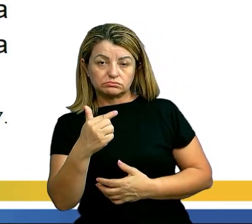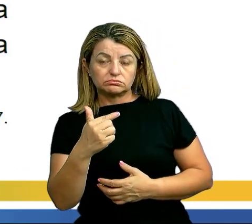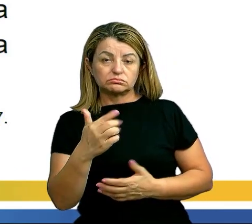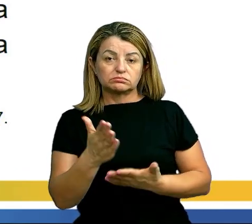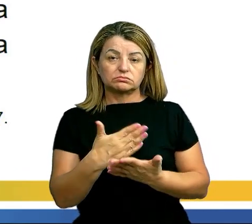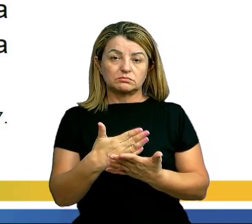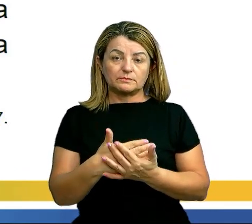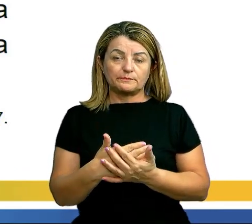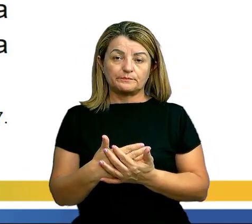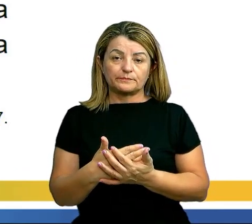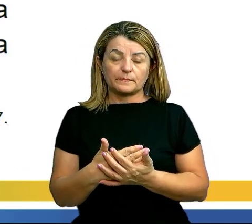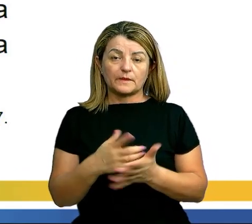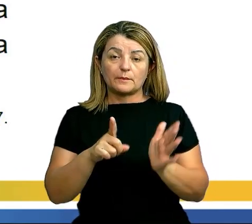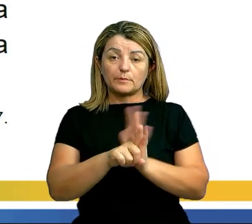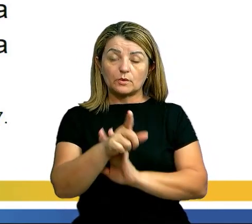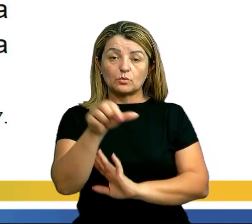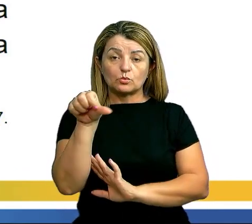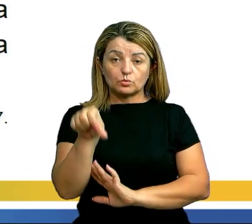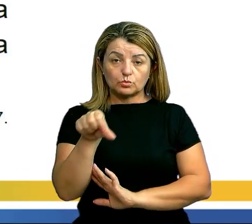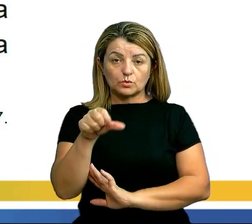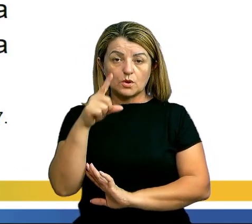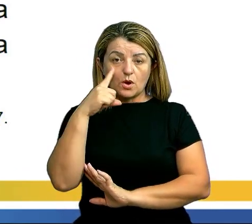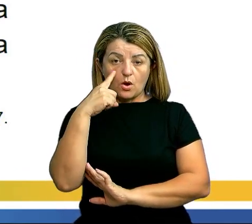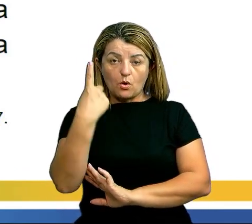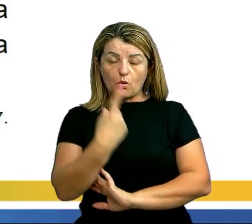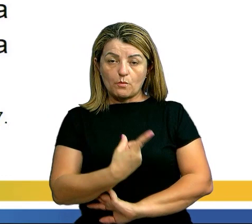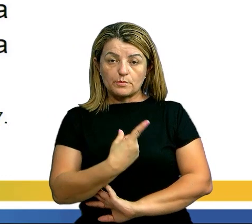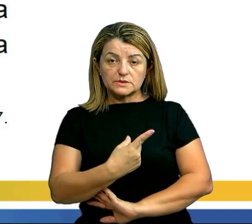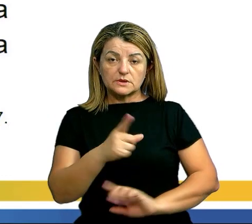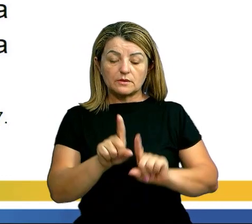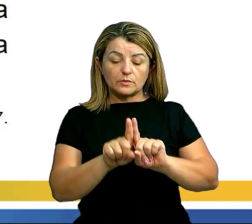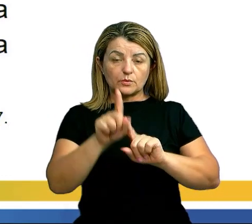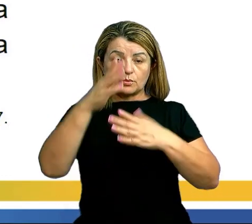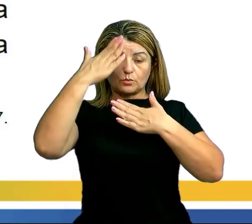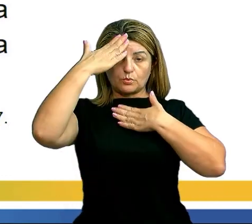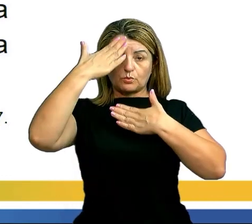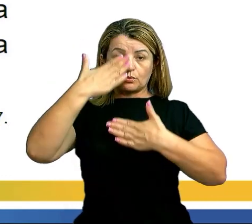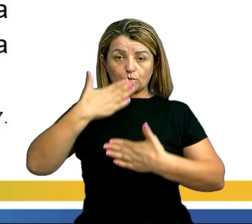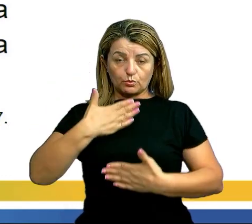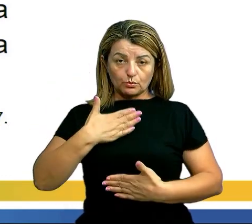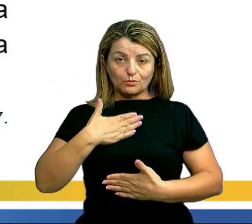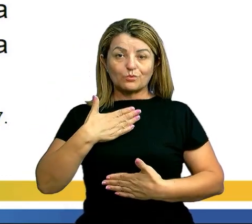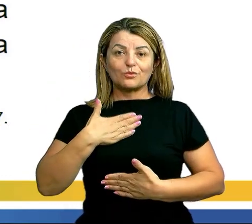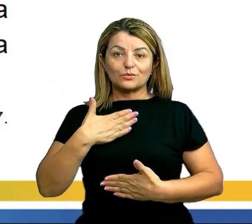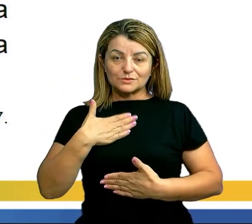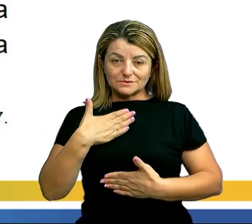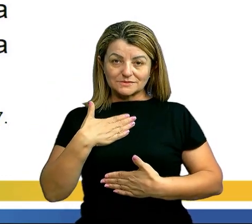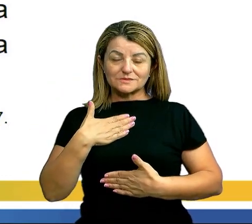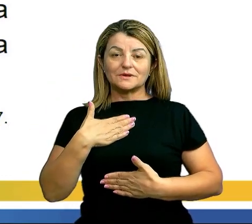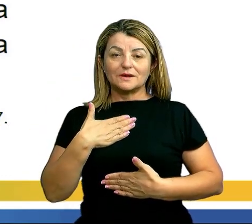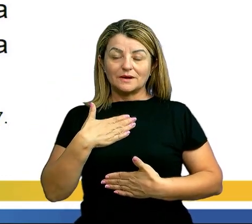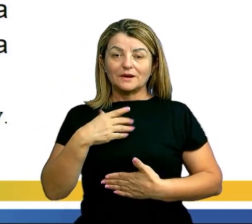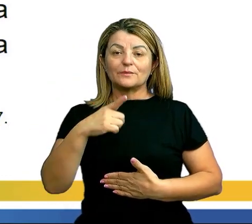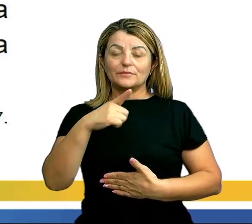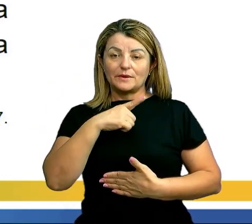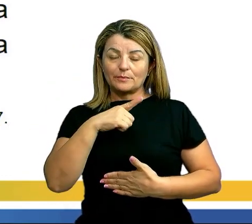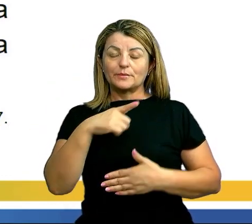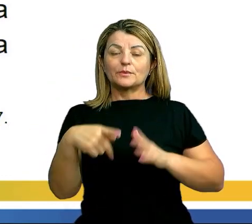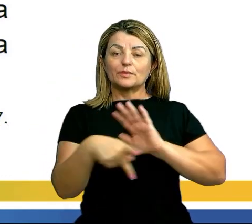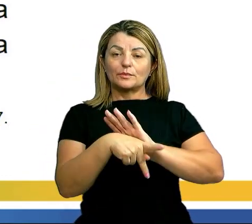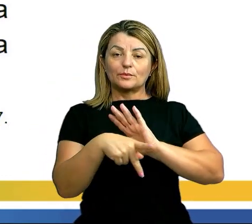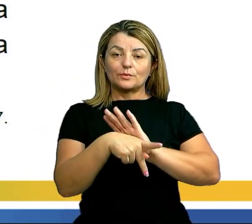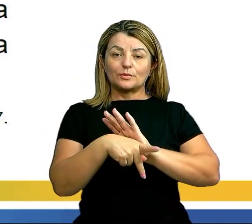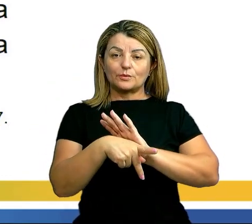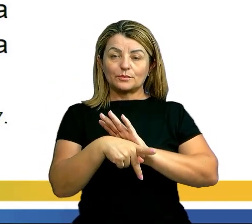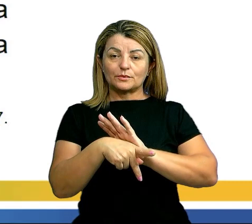9, a gente observa que a temperatura basal do corpo humano é um excelente indicador de funcionamento do nosso organismo.